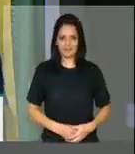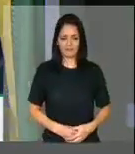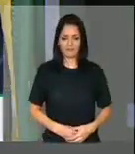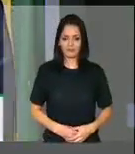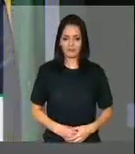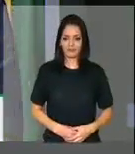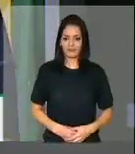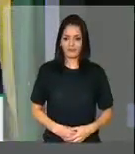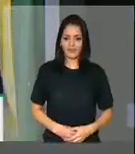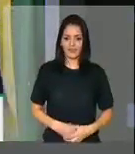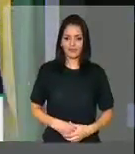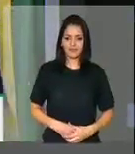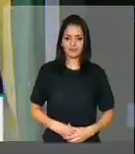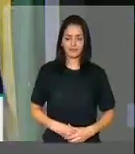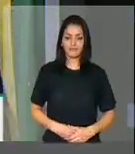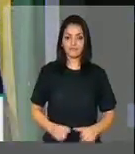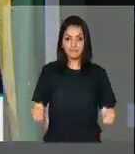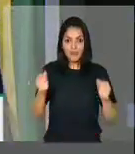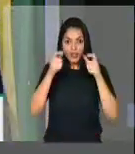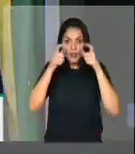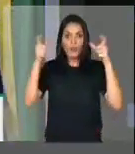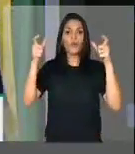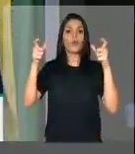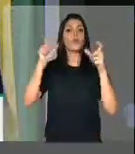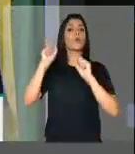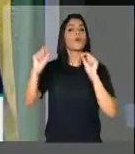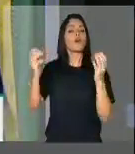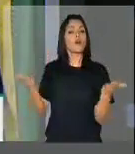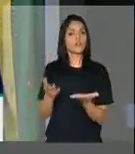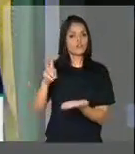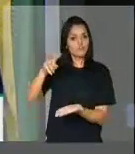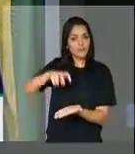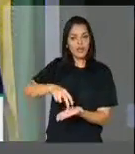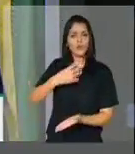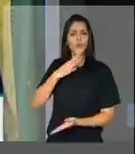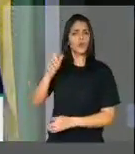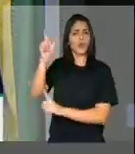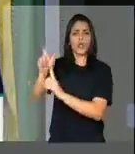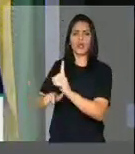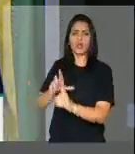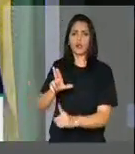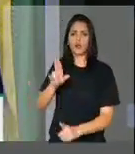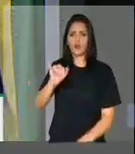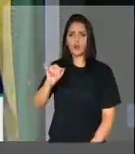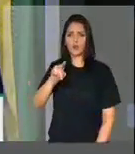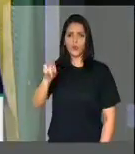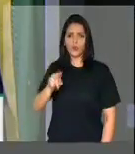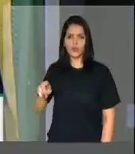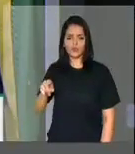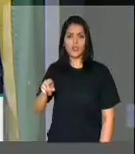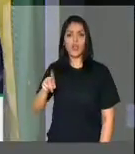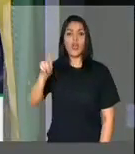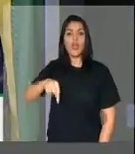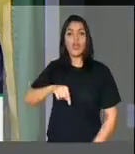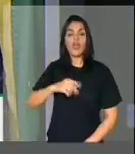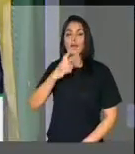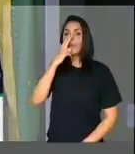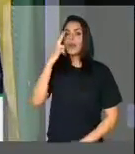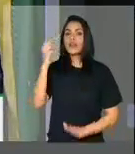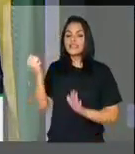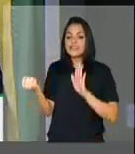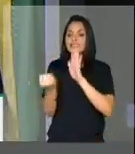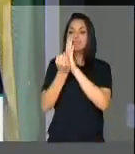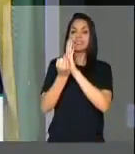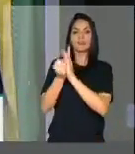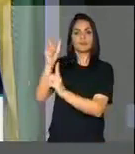O que me chama a atenção nessa manhã, eu que não o conheci, é o símbolo que ele representou